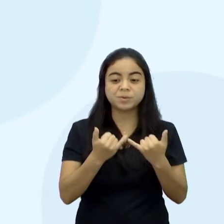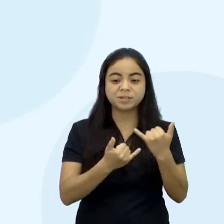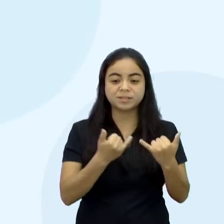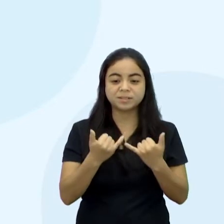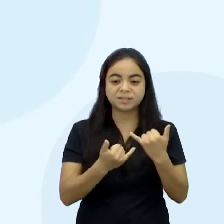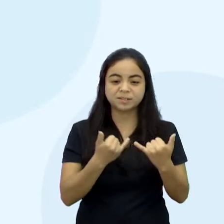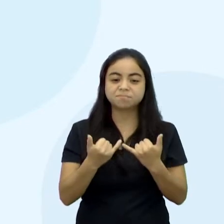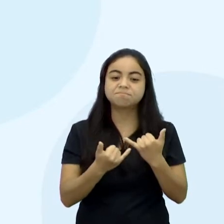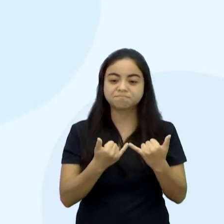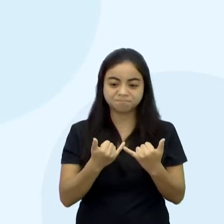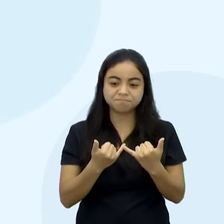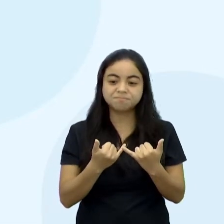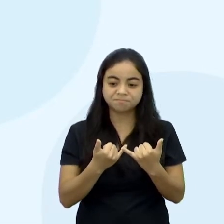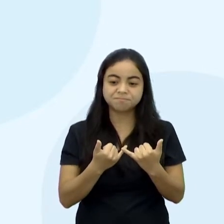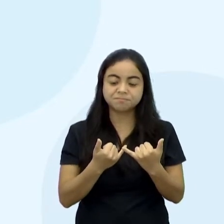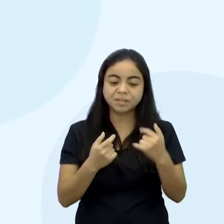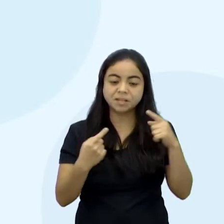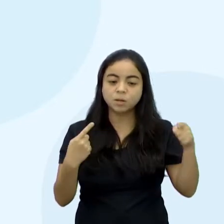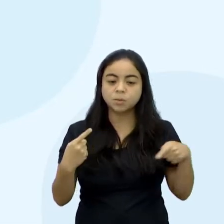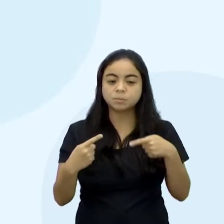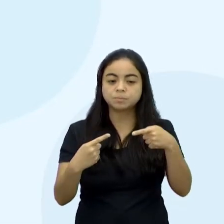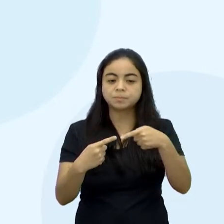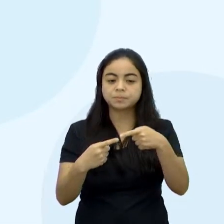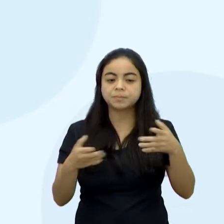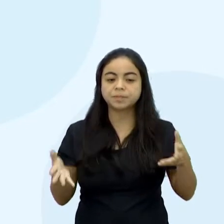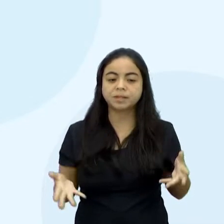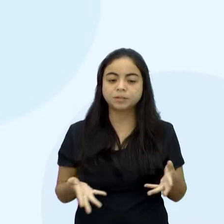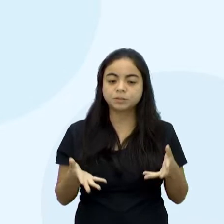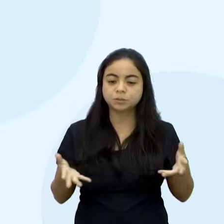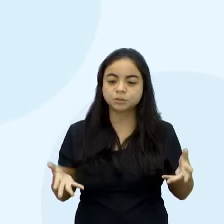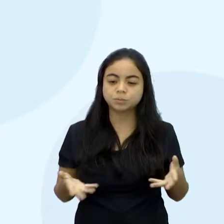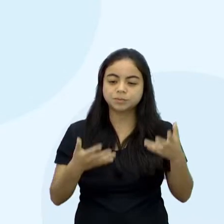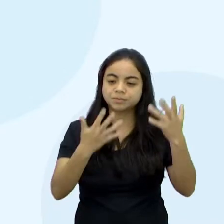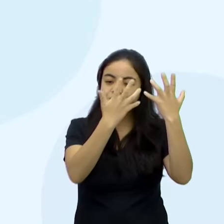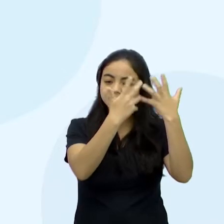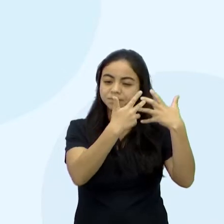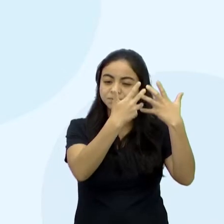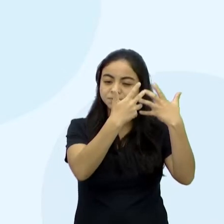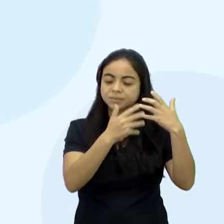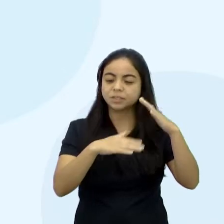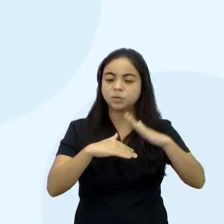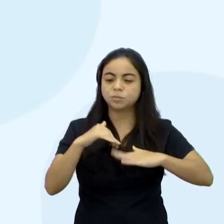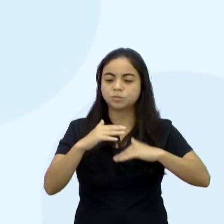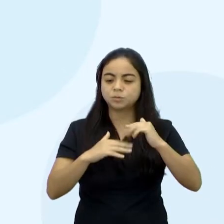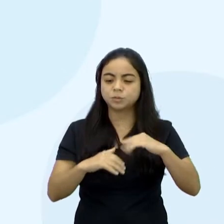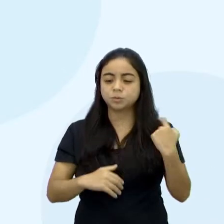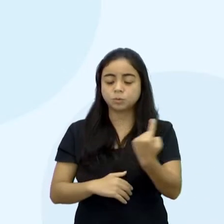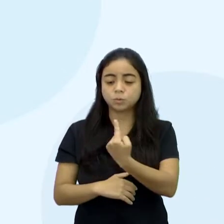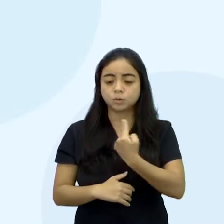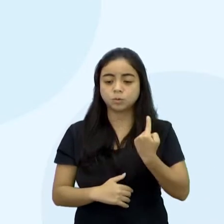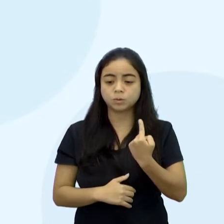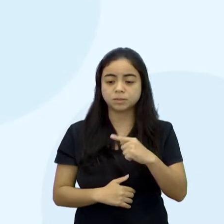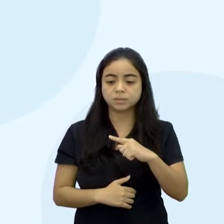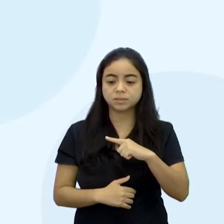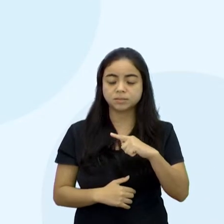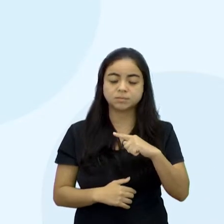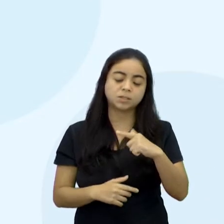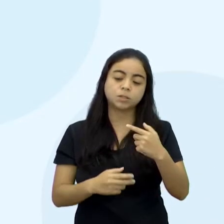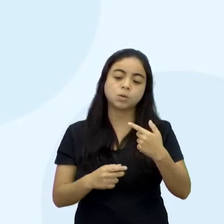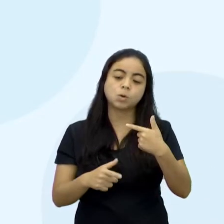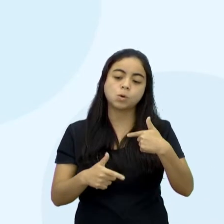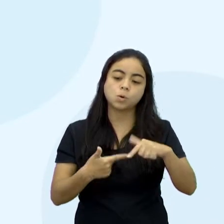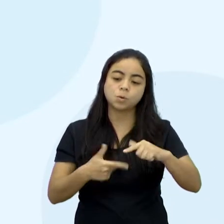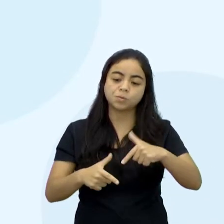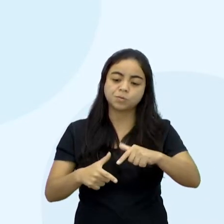um artifício, cujo principal propósito é estimular e refletir sobre o papel que ocupamos, né, que ocupam os memes na